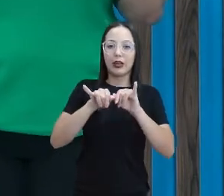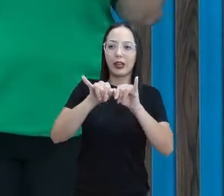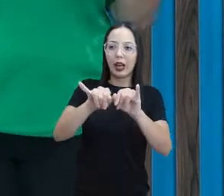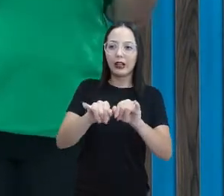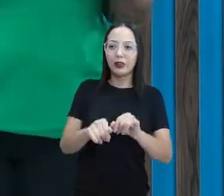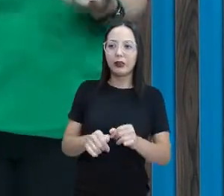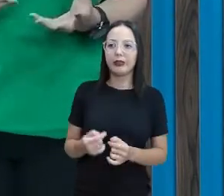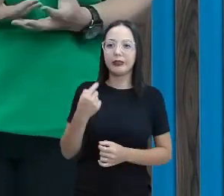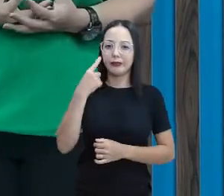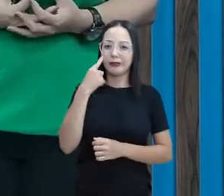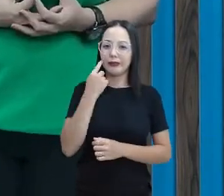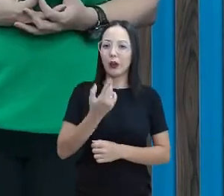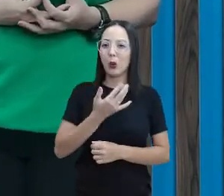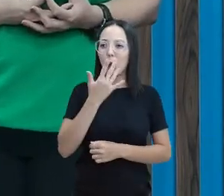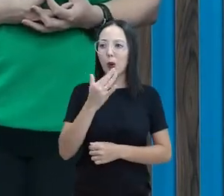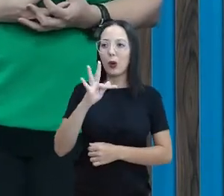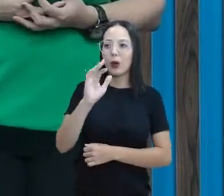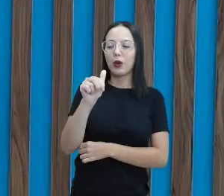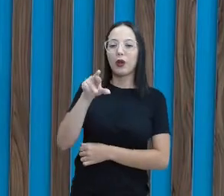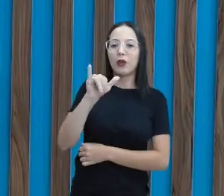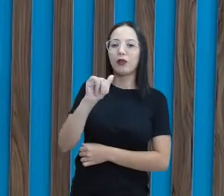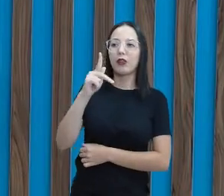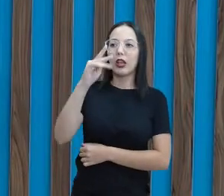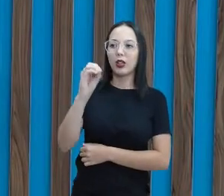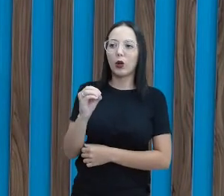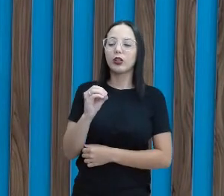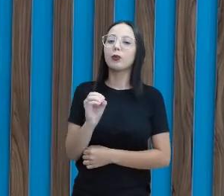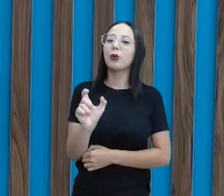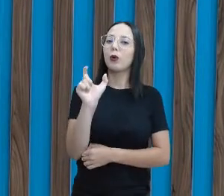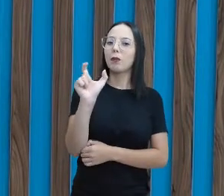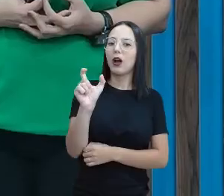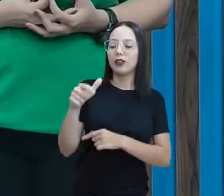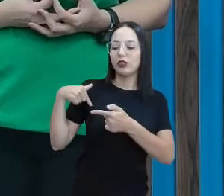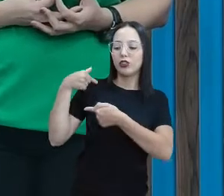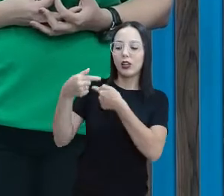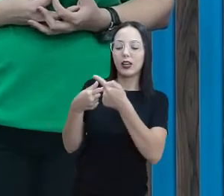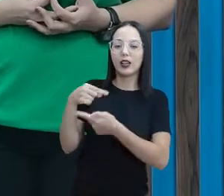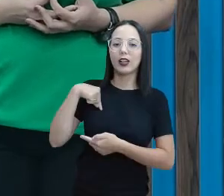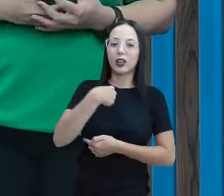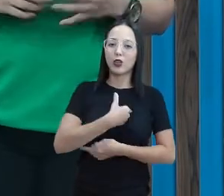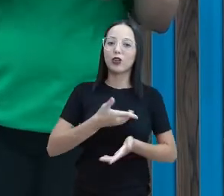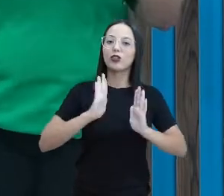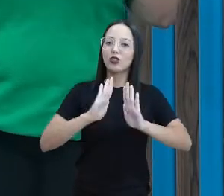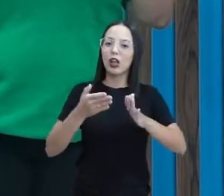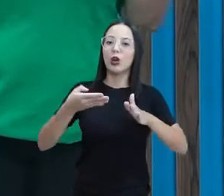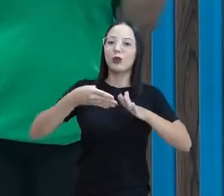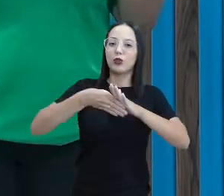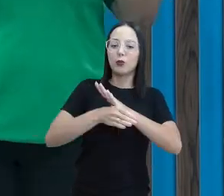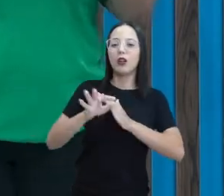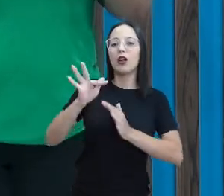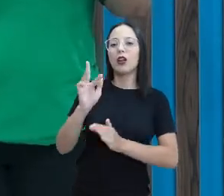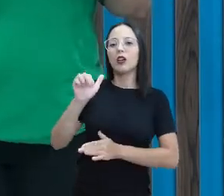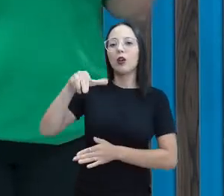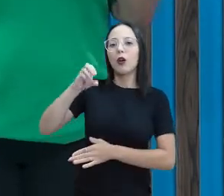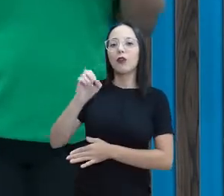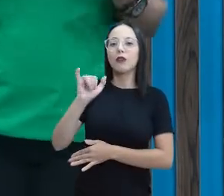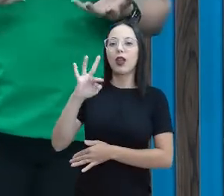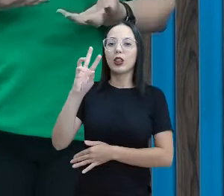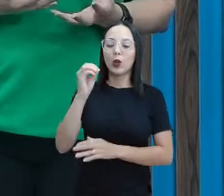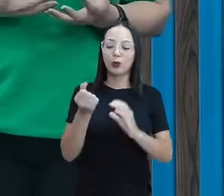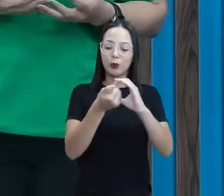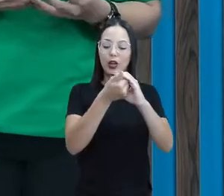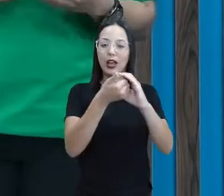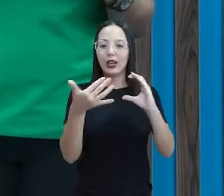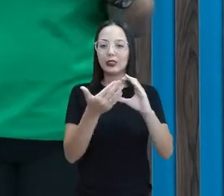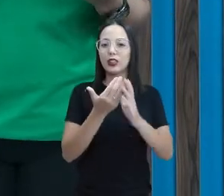esse fenótipo, né? Já vou usar aqui uma expressão da genética que estamos acostumados. Esse fenótipo, essa característica